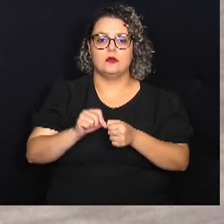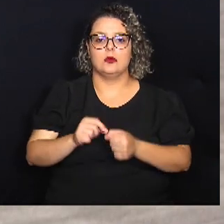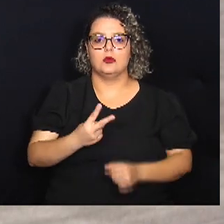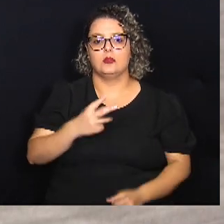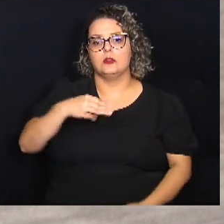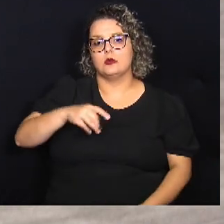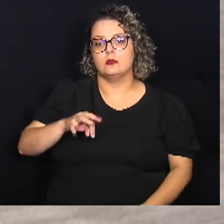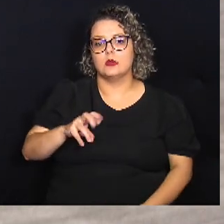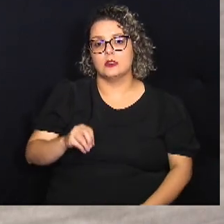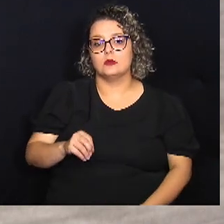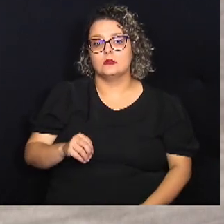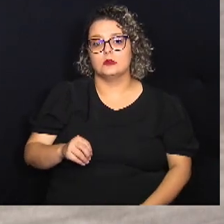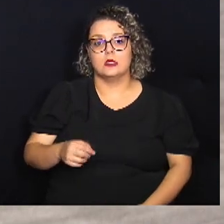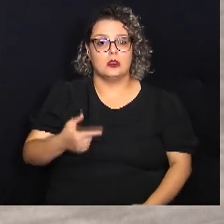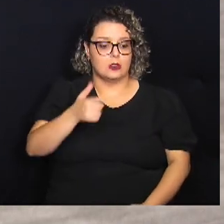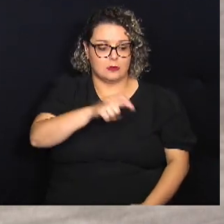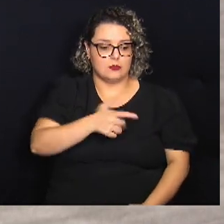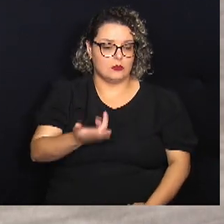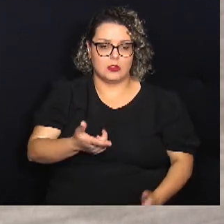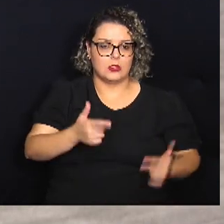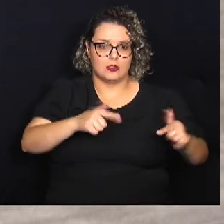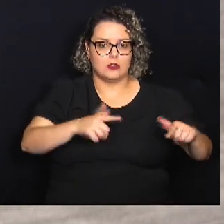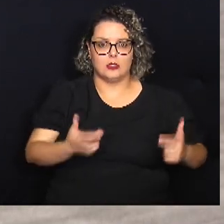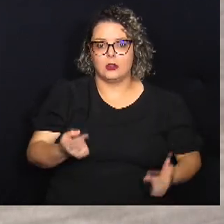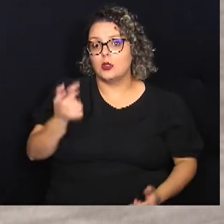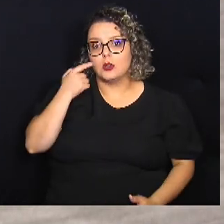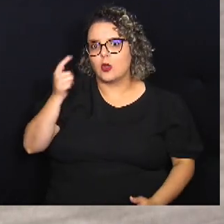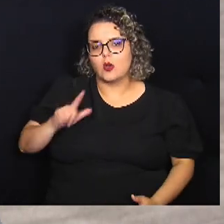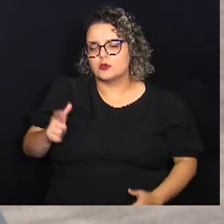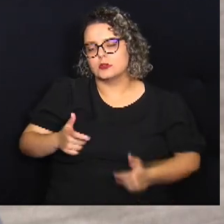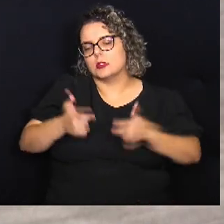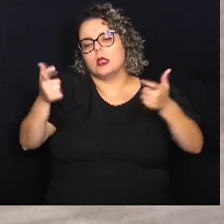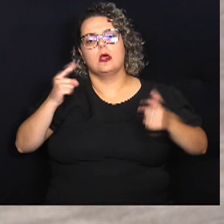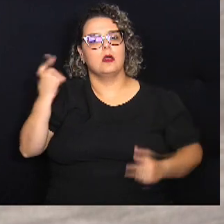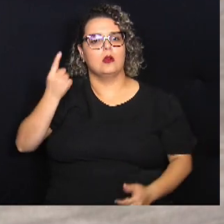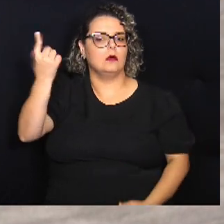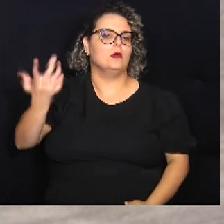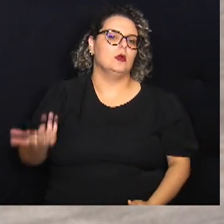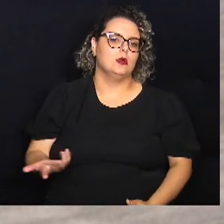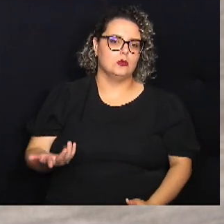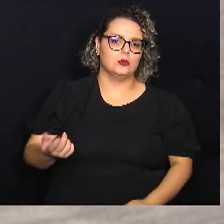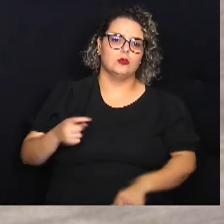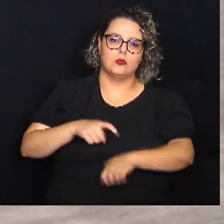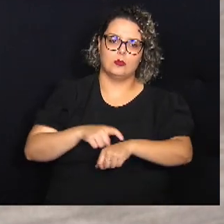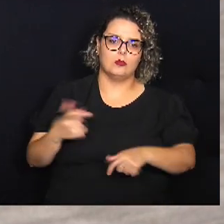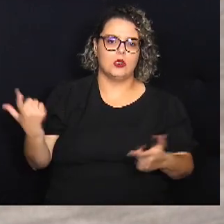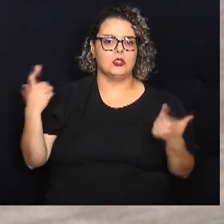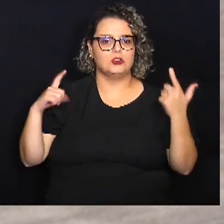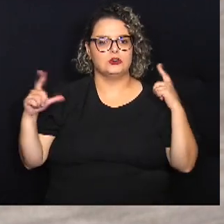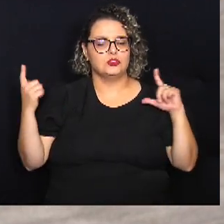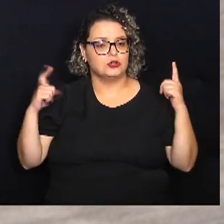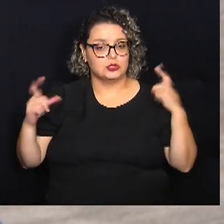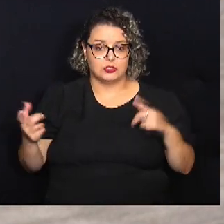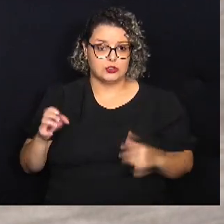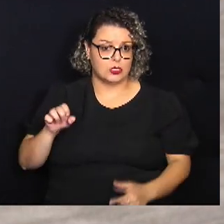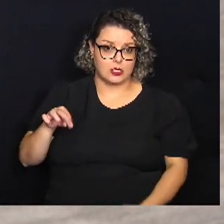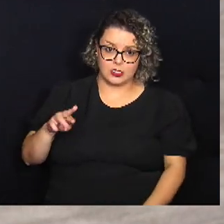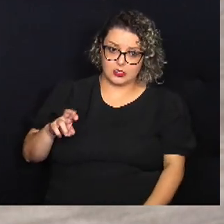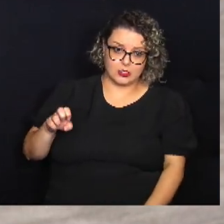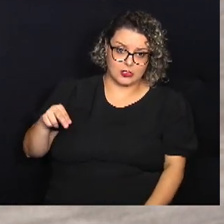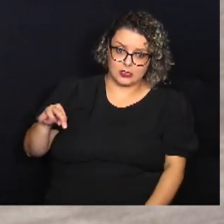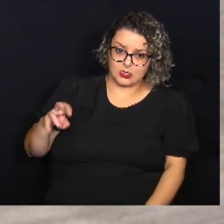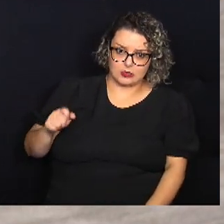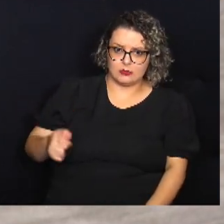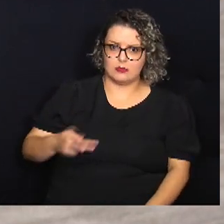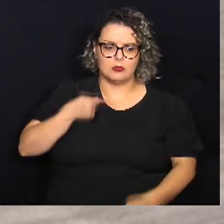do denunciado. É claro que vai dar alto, porque as pessoas que estão ali no seu momento de lazer, de entretenimento, tem pessoas ali